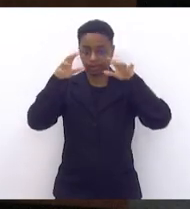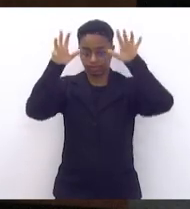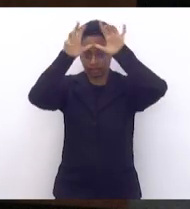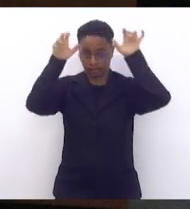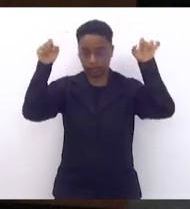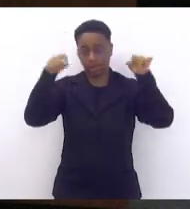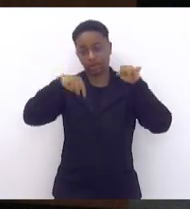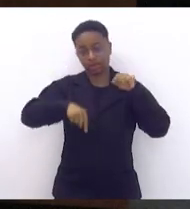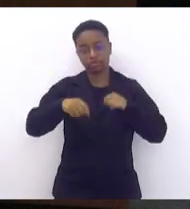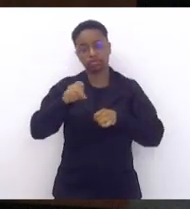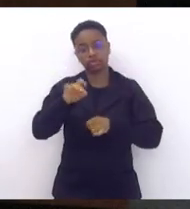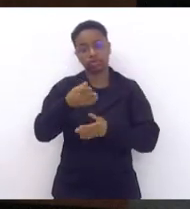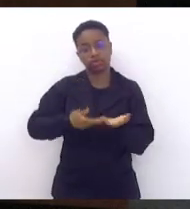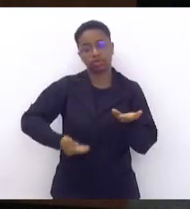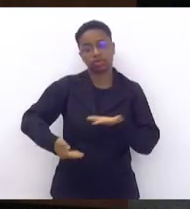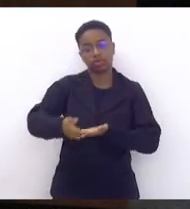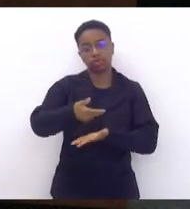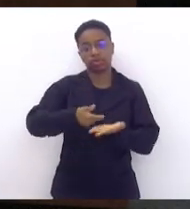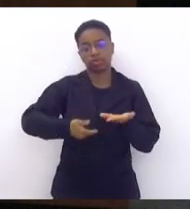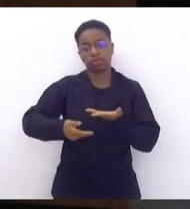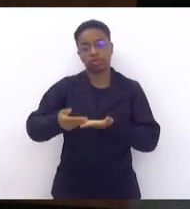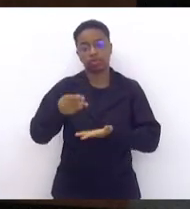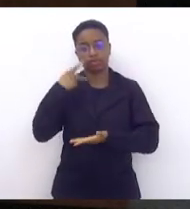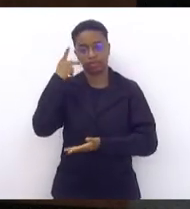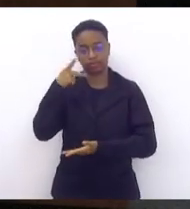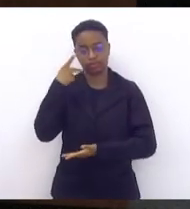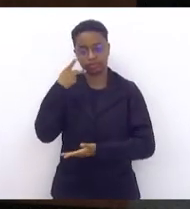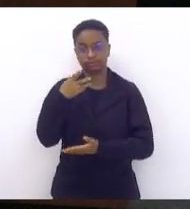que parte, tanto a ANOREG quanto o